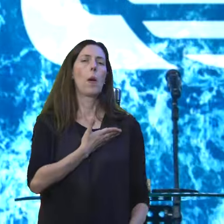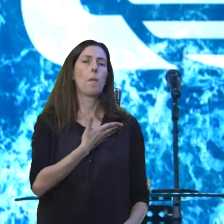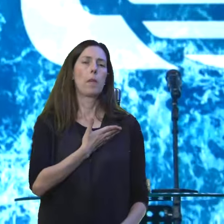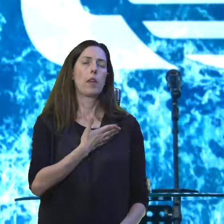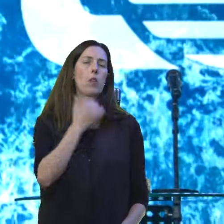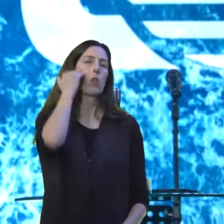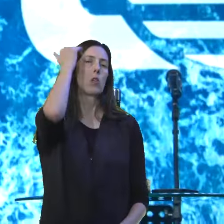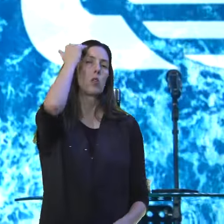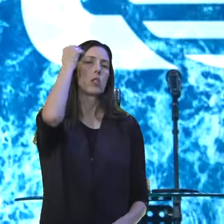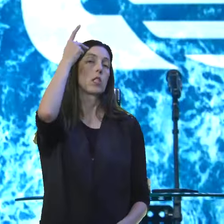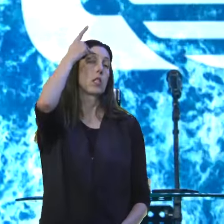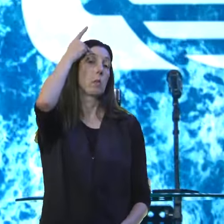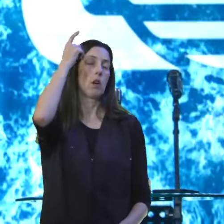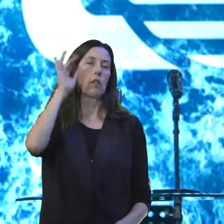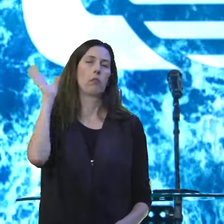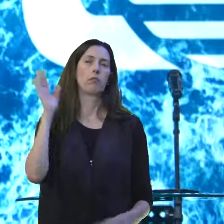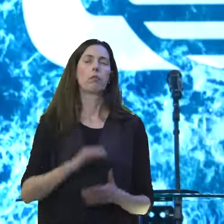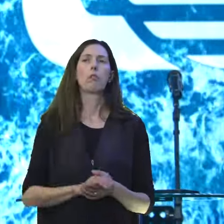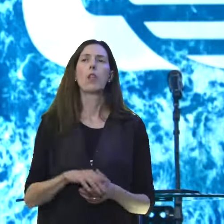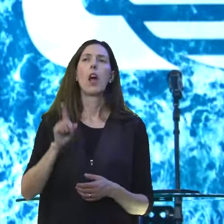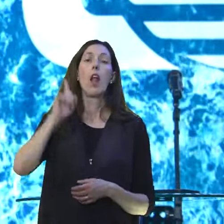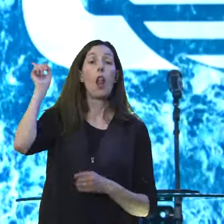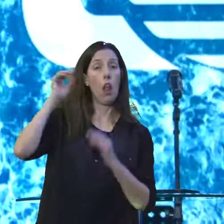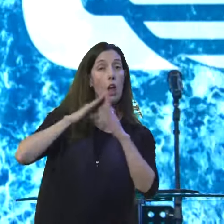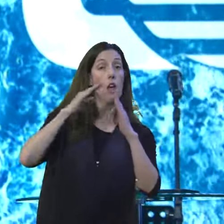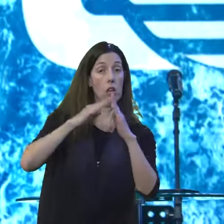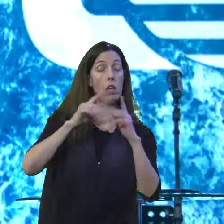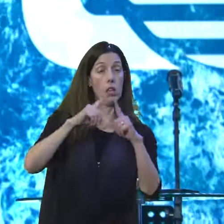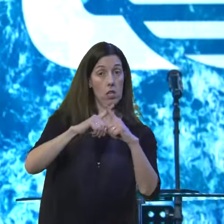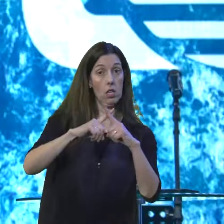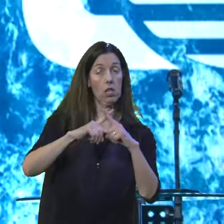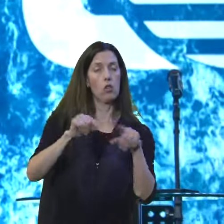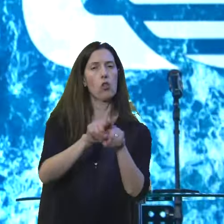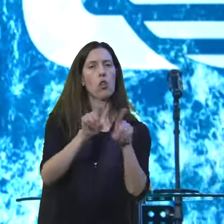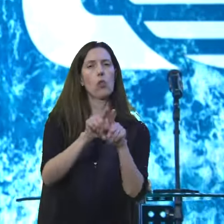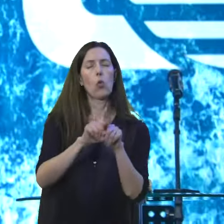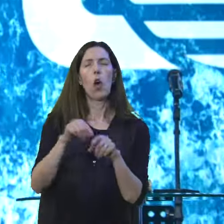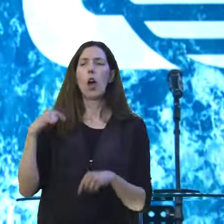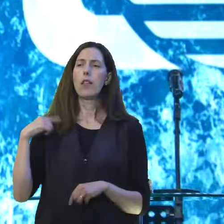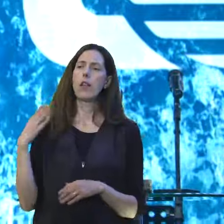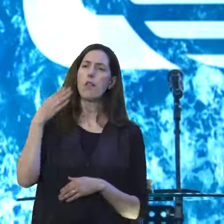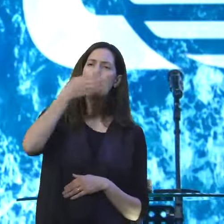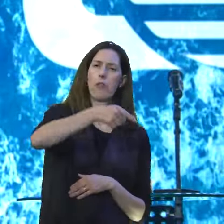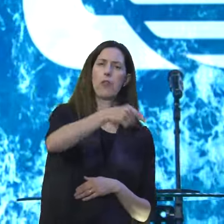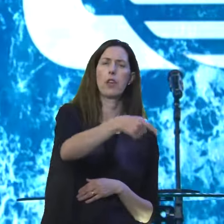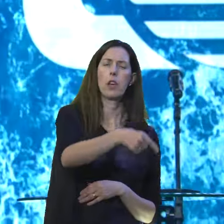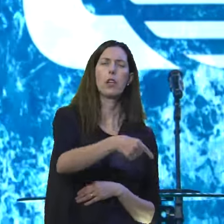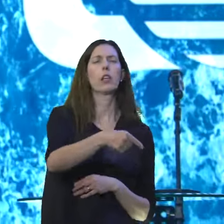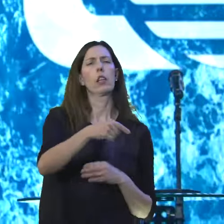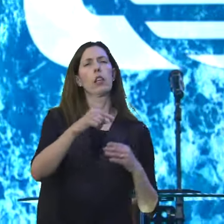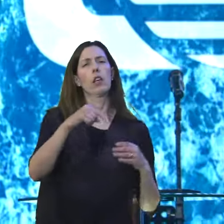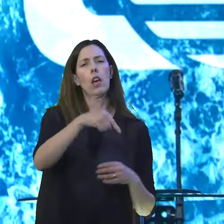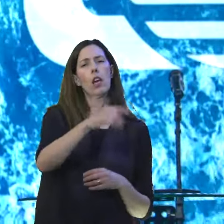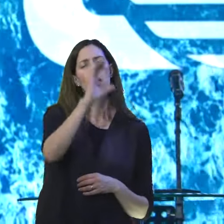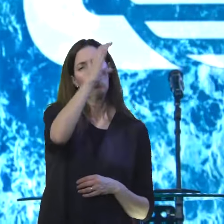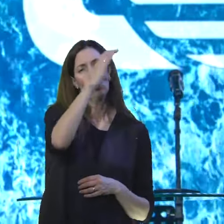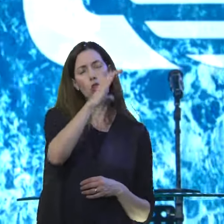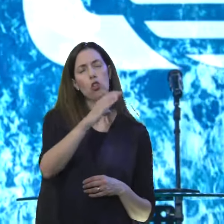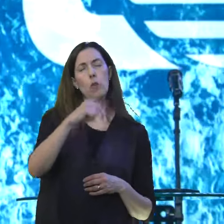Paulo. A gente foi da mesma igreja lá. E eu lembro que eu vim morar aqui, eu tive um encontro com Jesus. Jesus me transformou numa nova